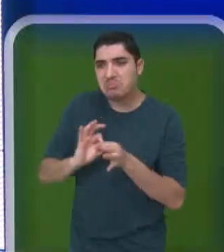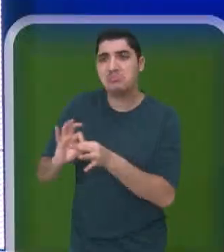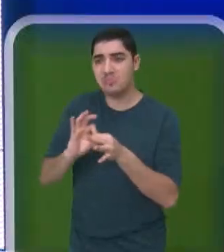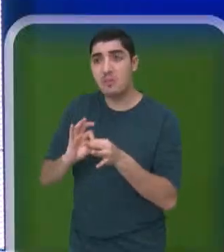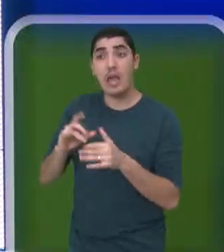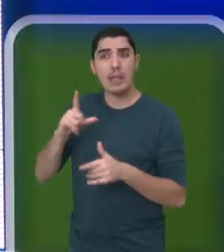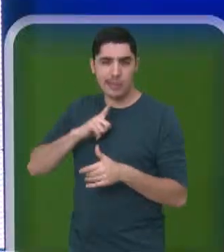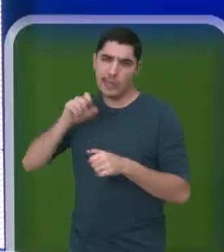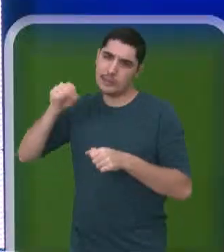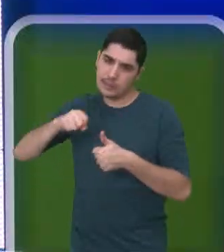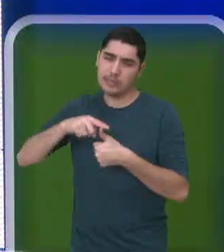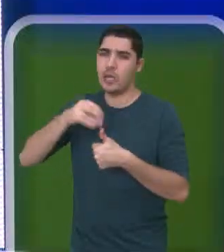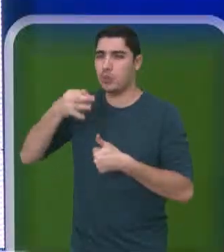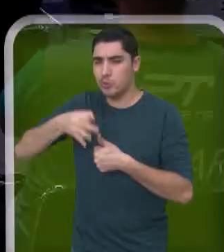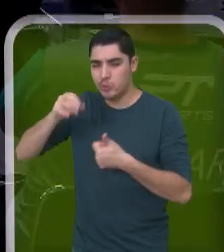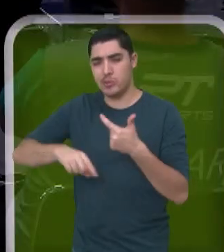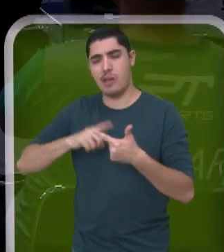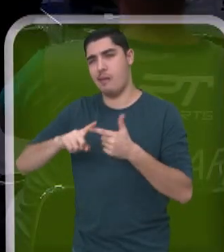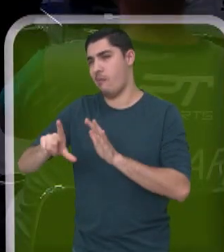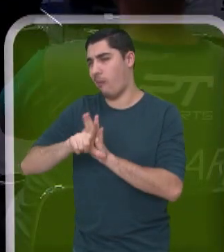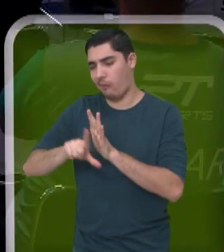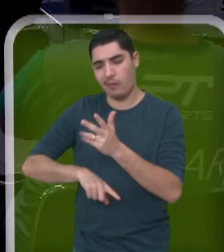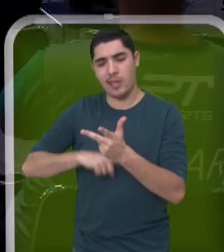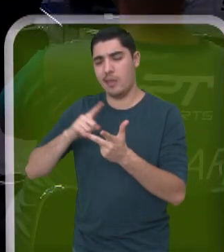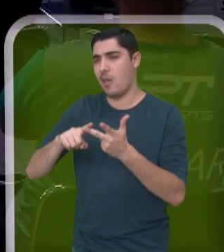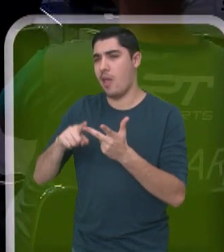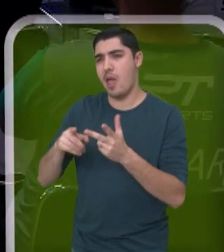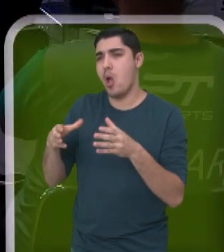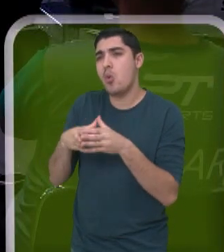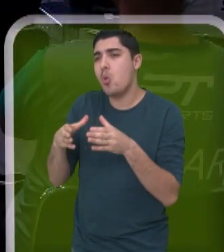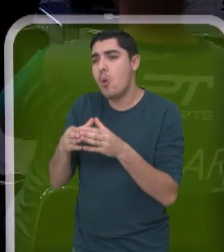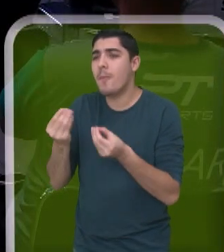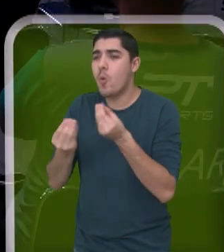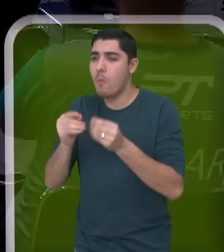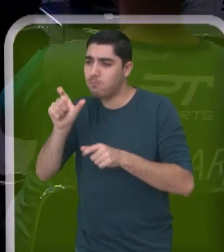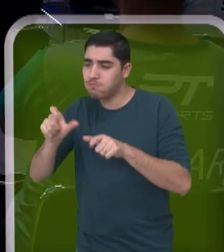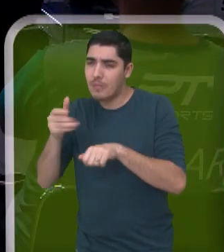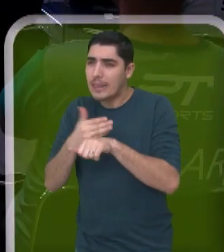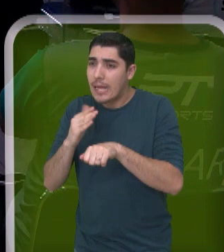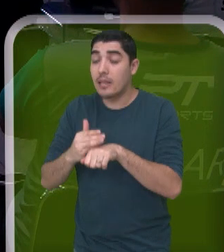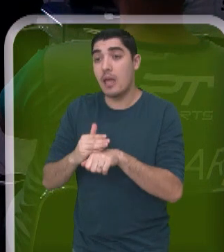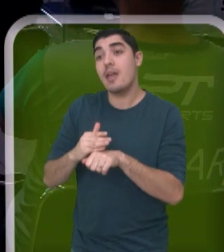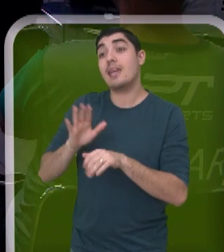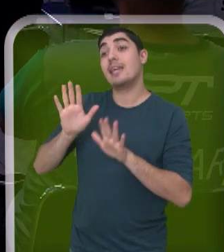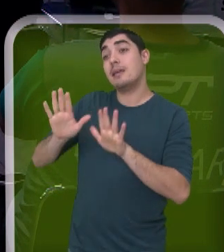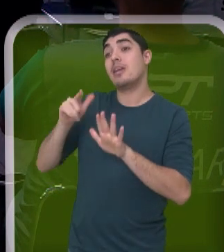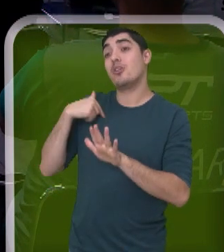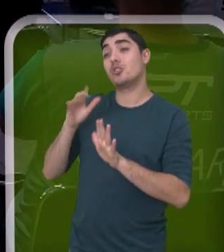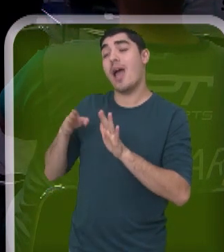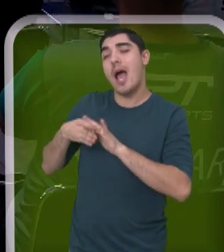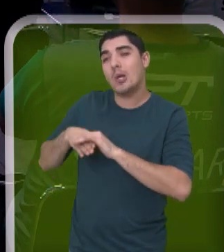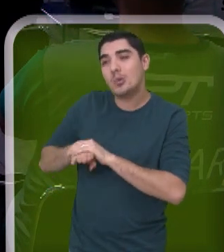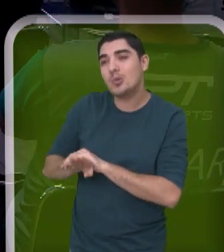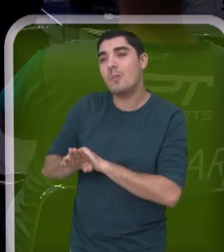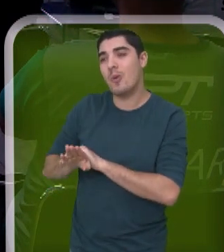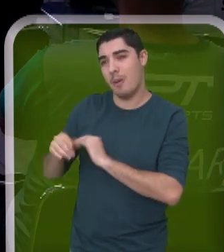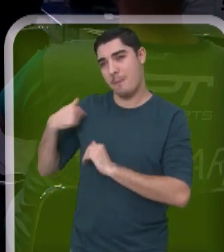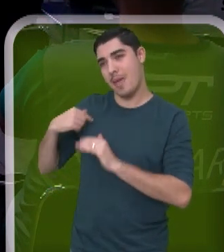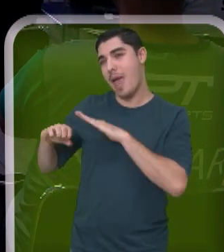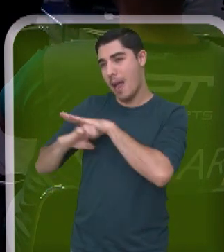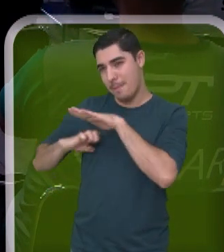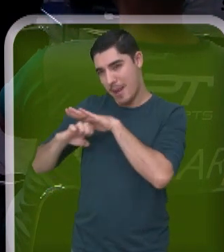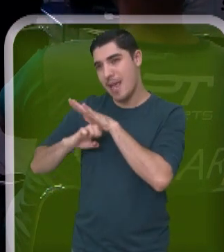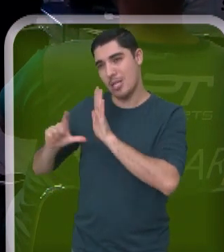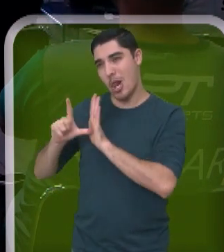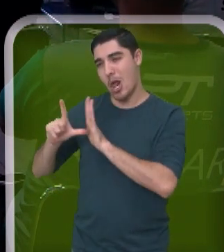de formação do clube, e tudo isso eu estou acostumado já com a nossa empresa, né, com o Grupo Oscar, onde eu já venho trabalhando aí